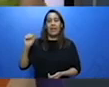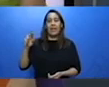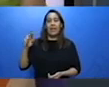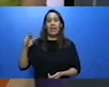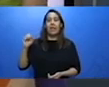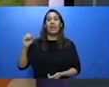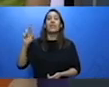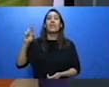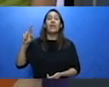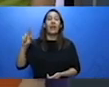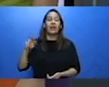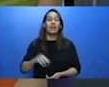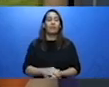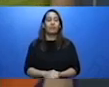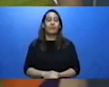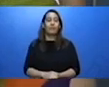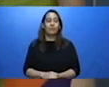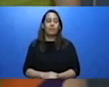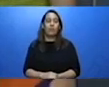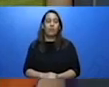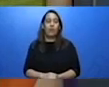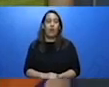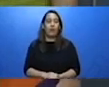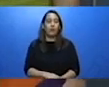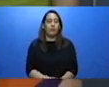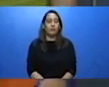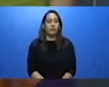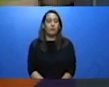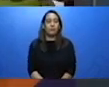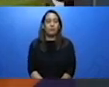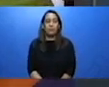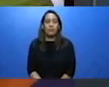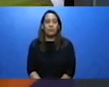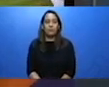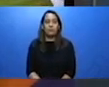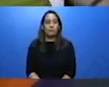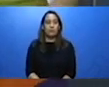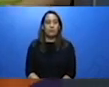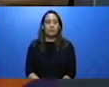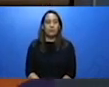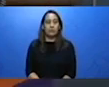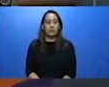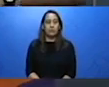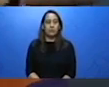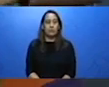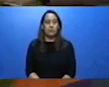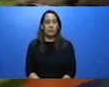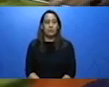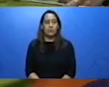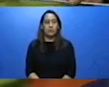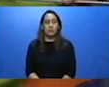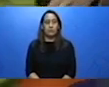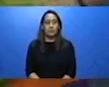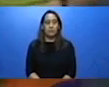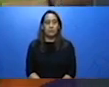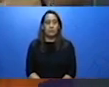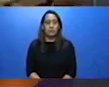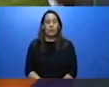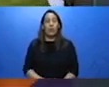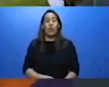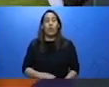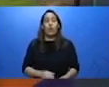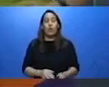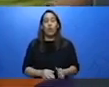Relatando, que é a palavra do módulo. relato pessoal, não é? Um relato pessoal